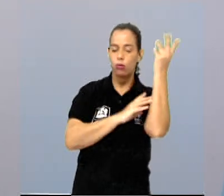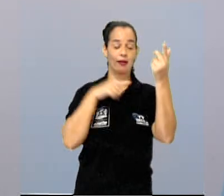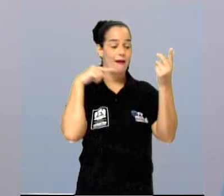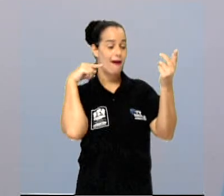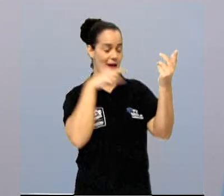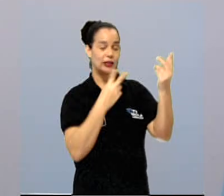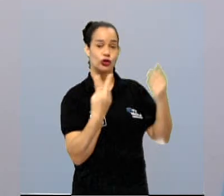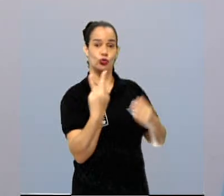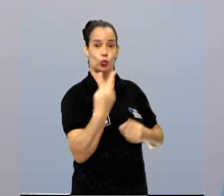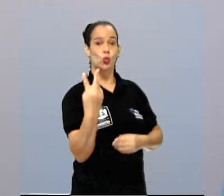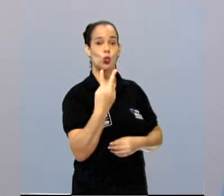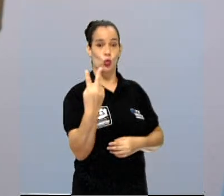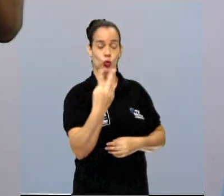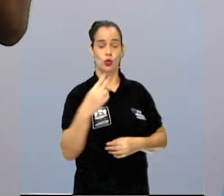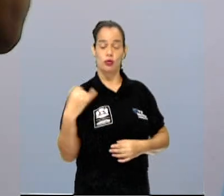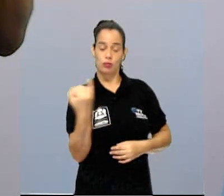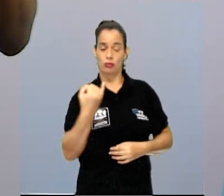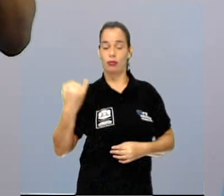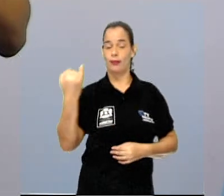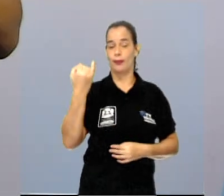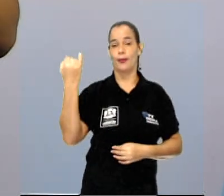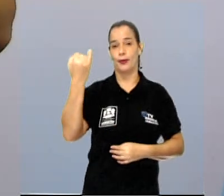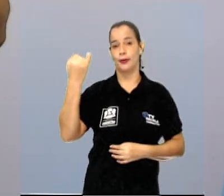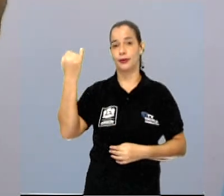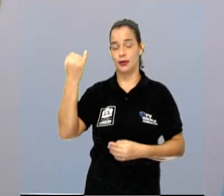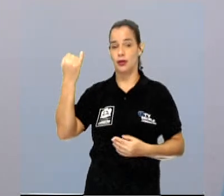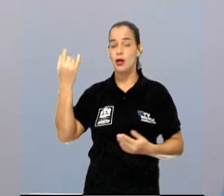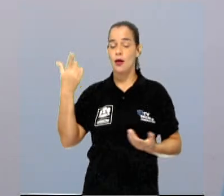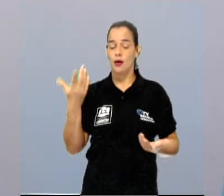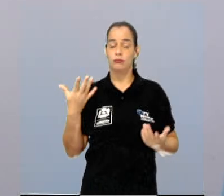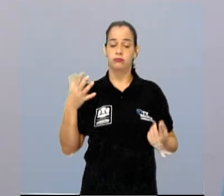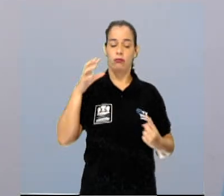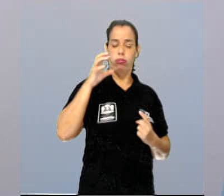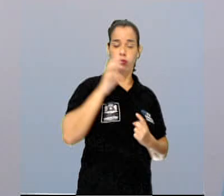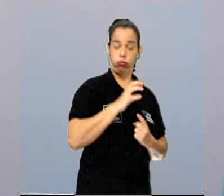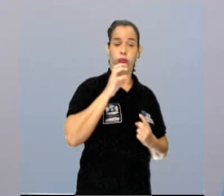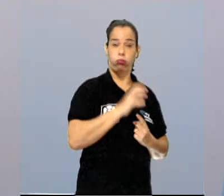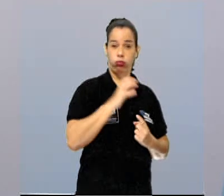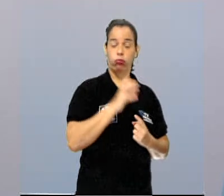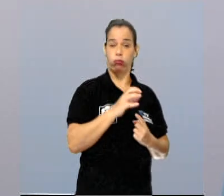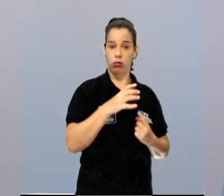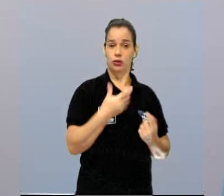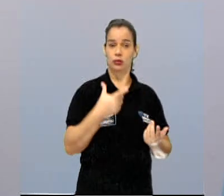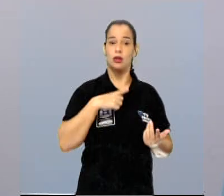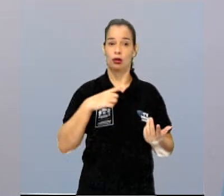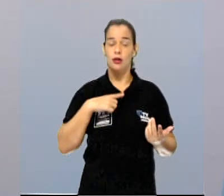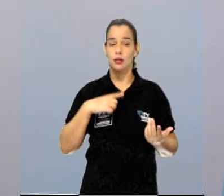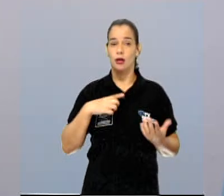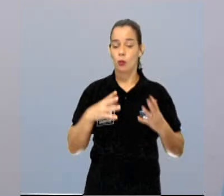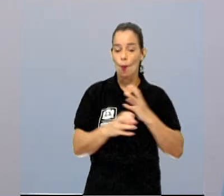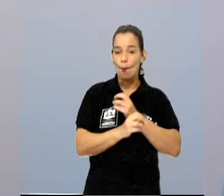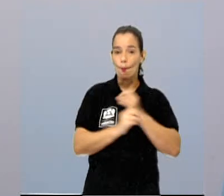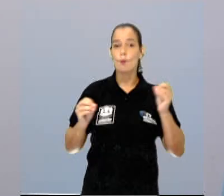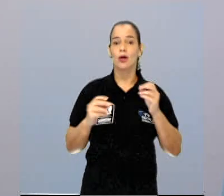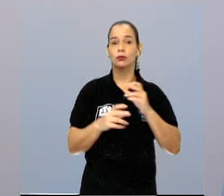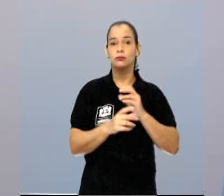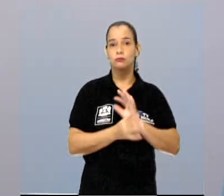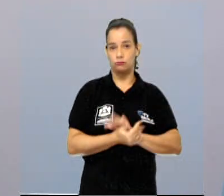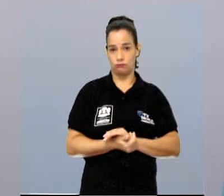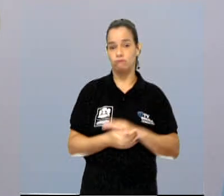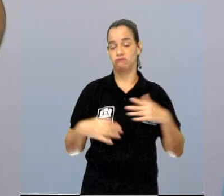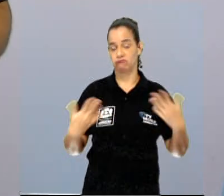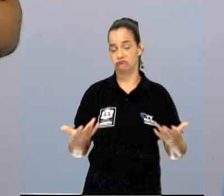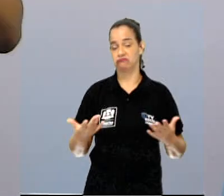lista das paisagens, dos domínios mais ameaçados do planeta, ameaçam sumir, são chamados